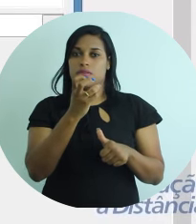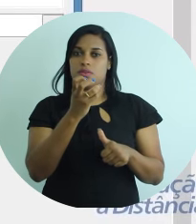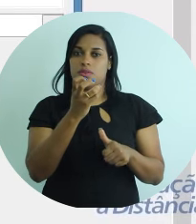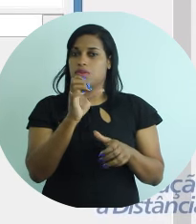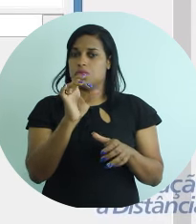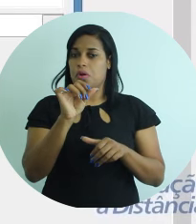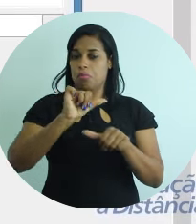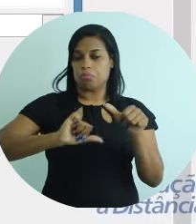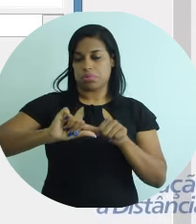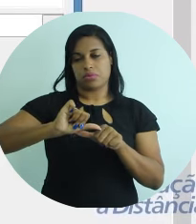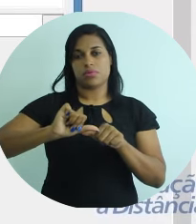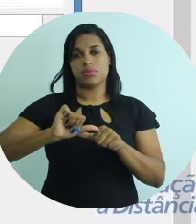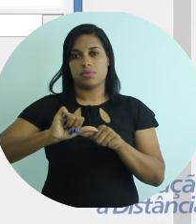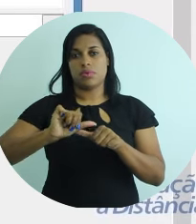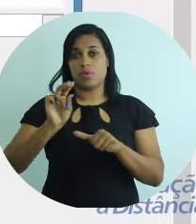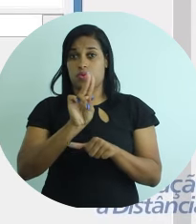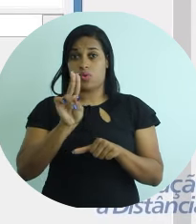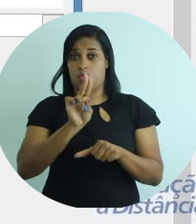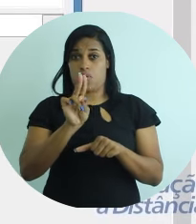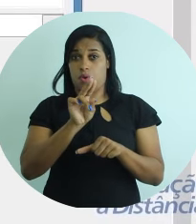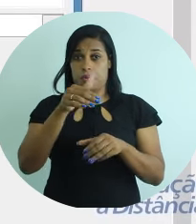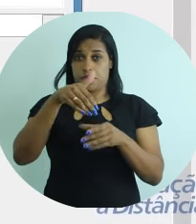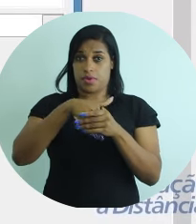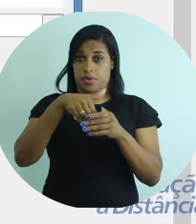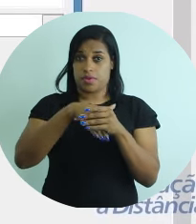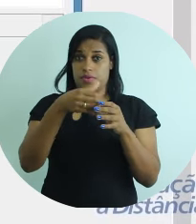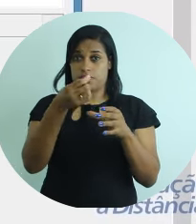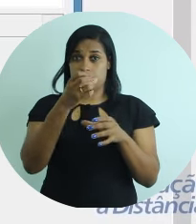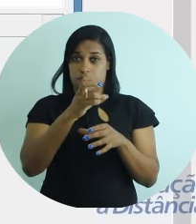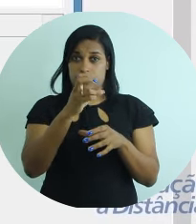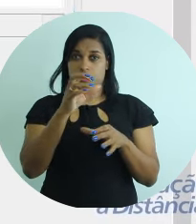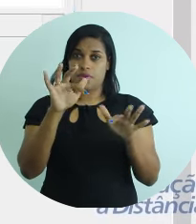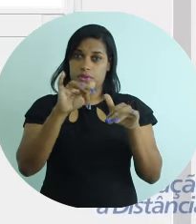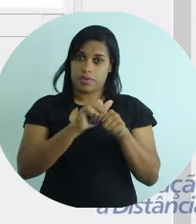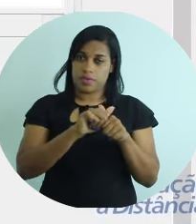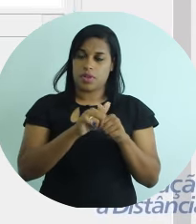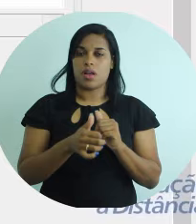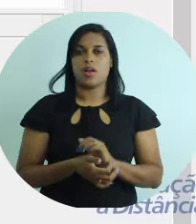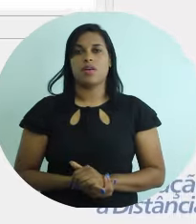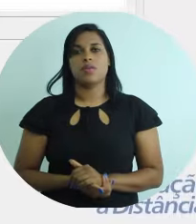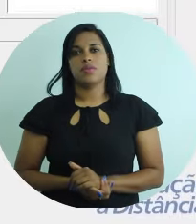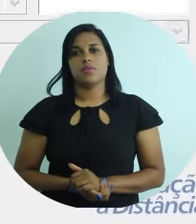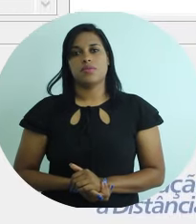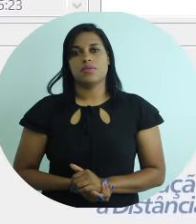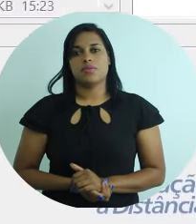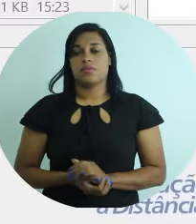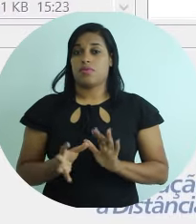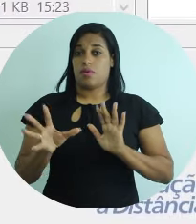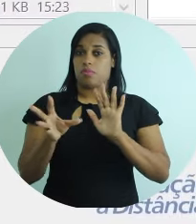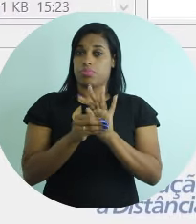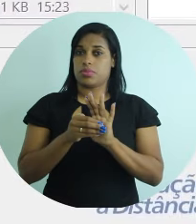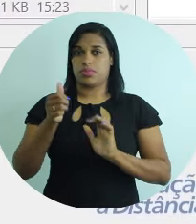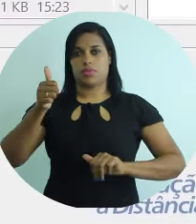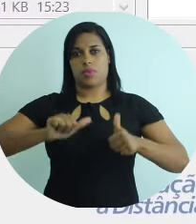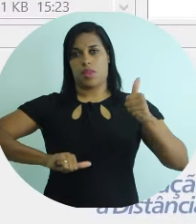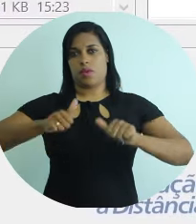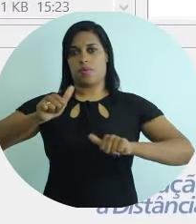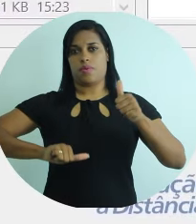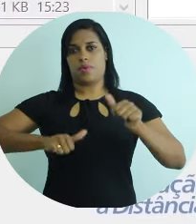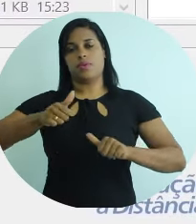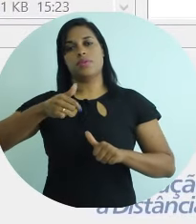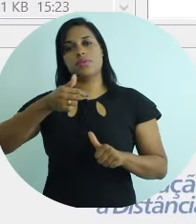alterar o tamanho, ou melhor, o nome do arquivo para 65 lá no final. e vou colocar aqui a qualidade com